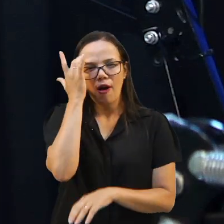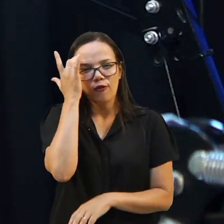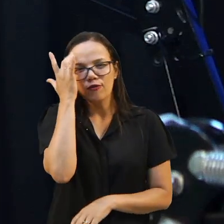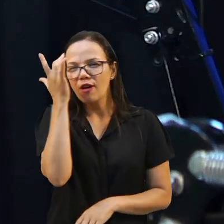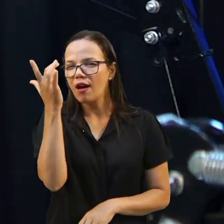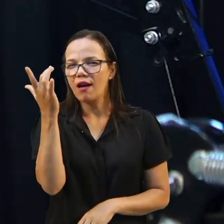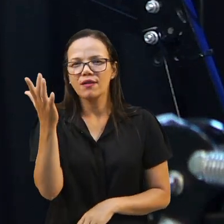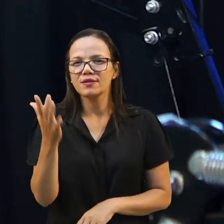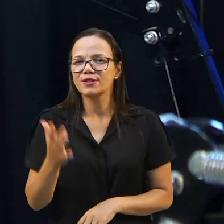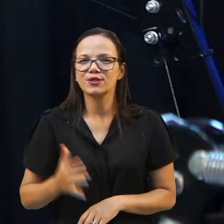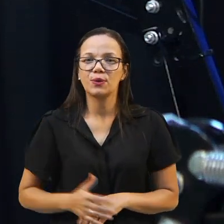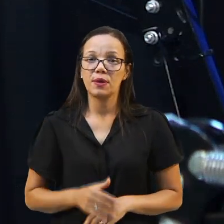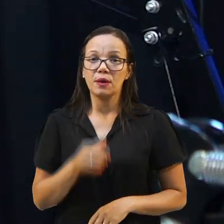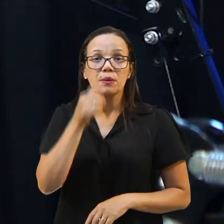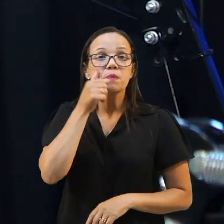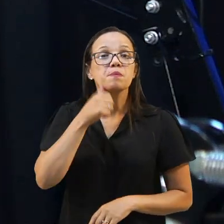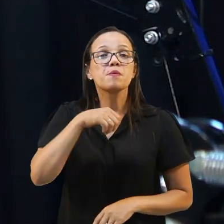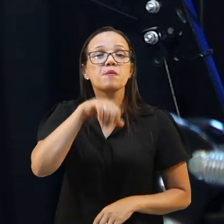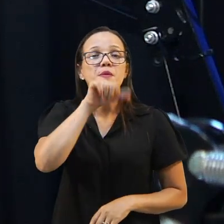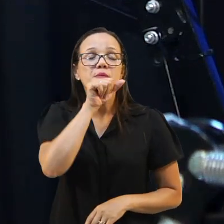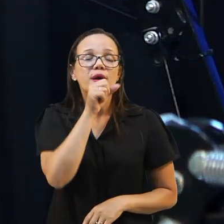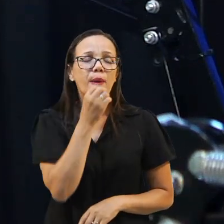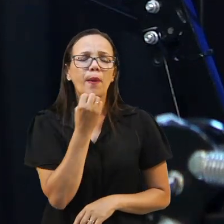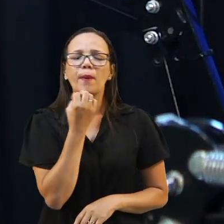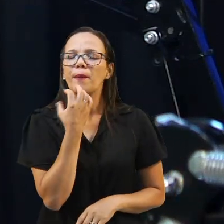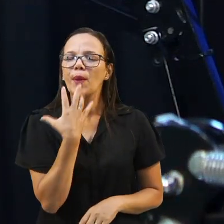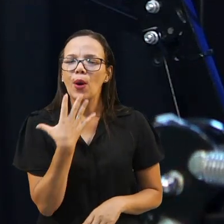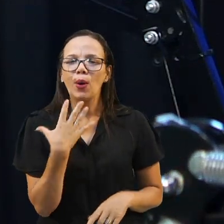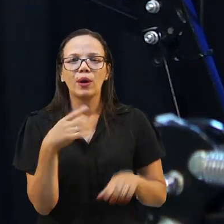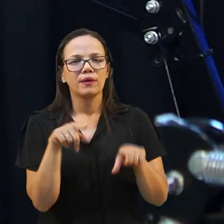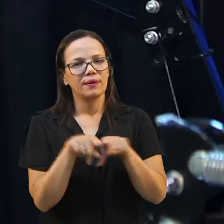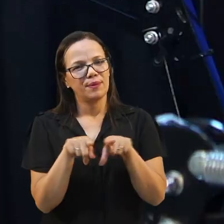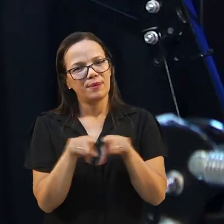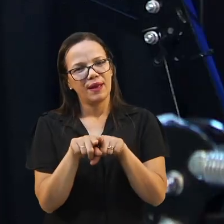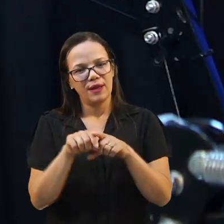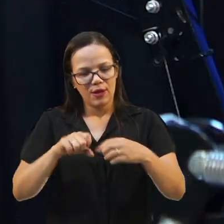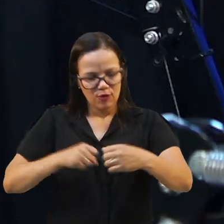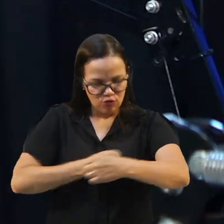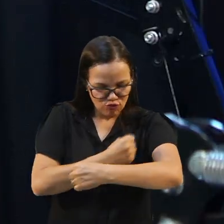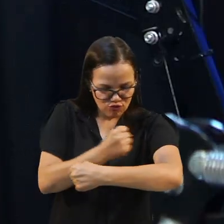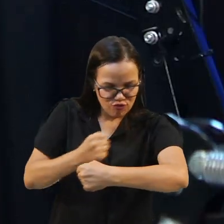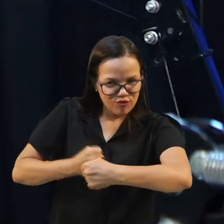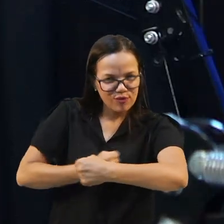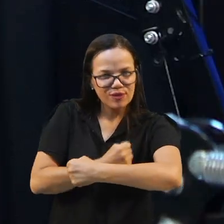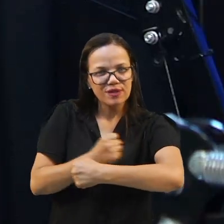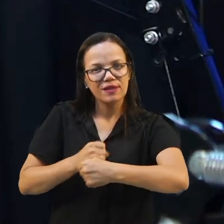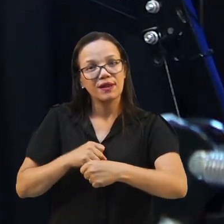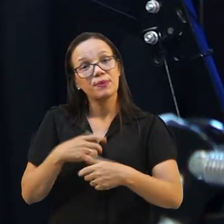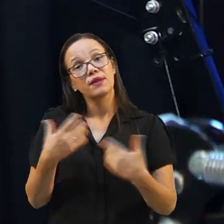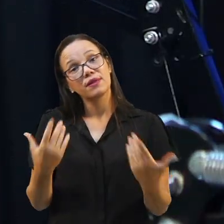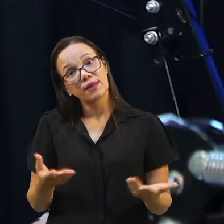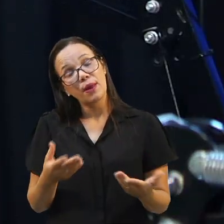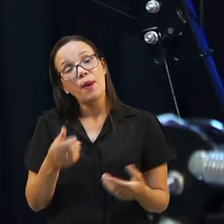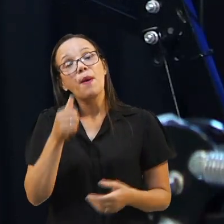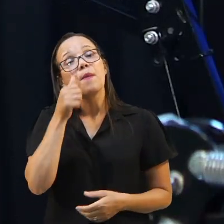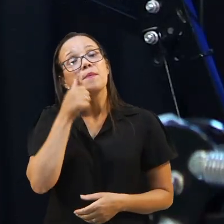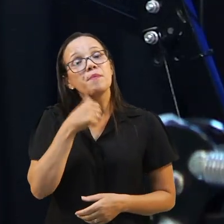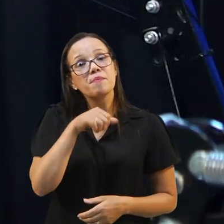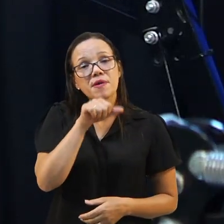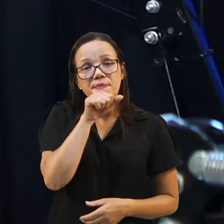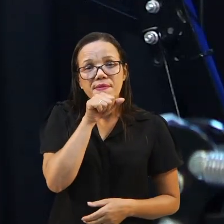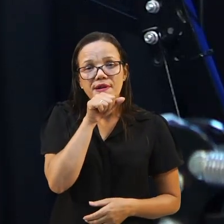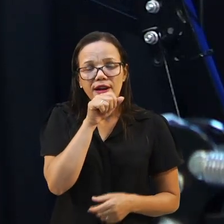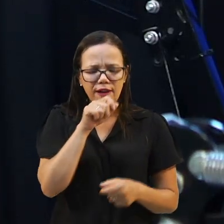e a minha mãe era muito boa de cozinha. Então minha mãe fazia